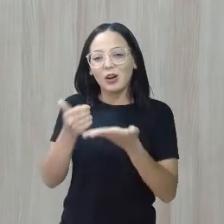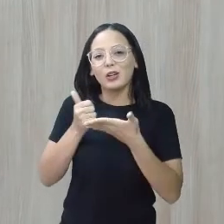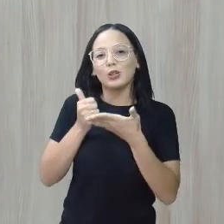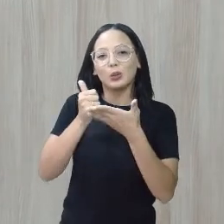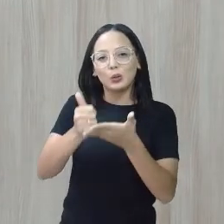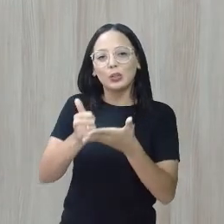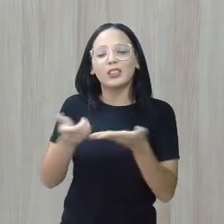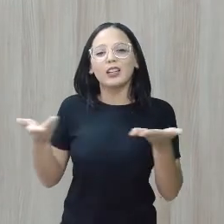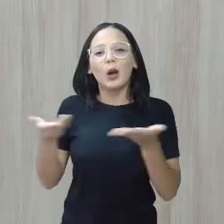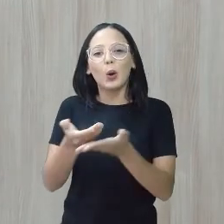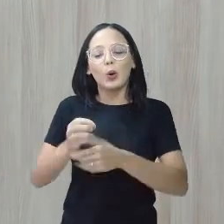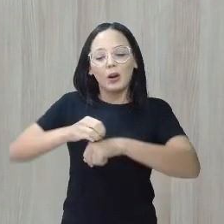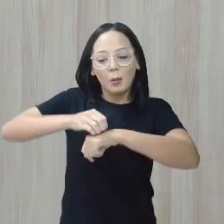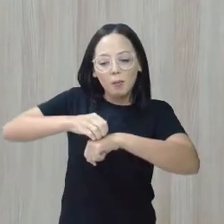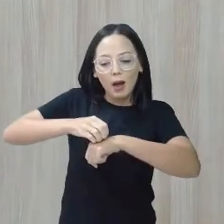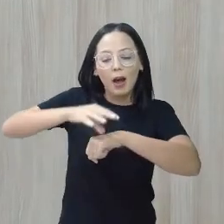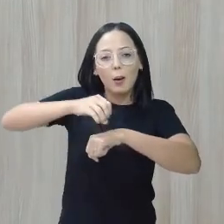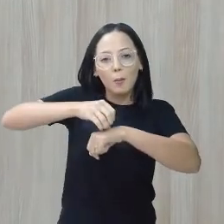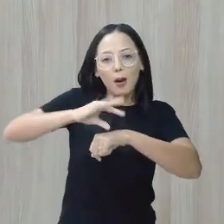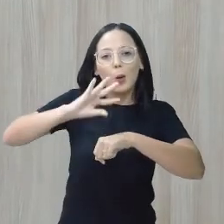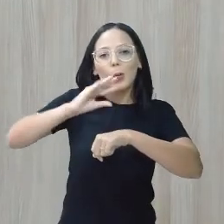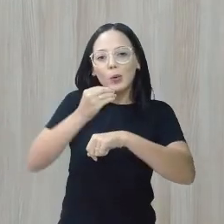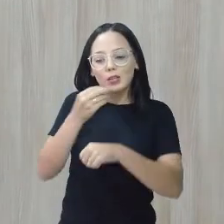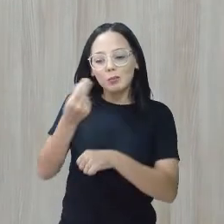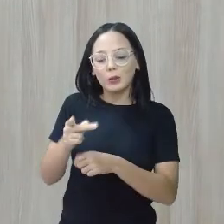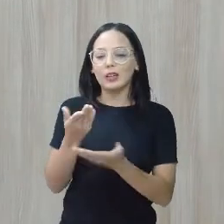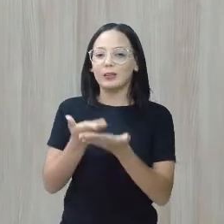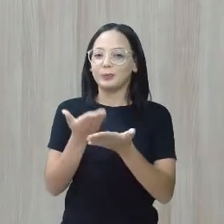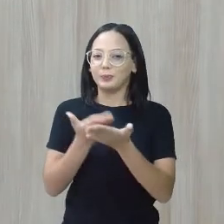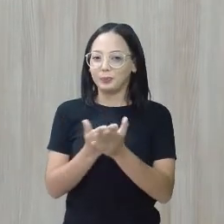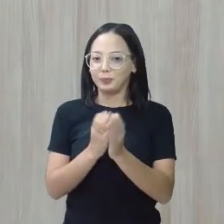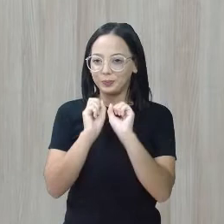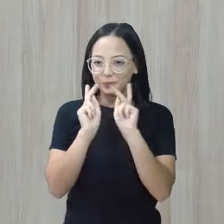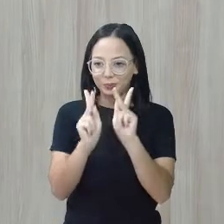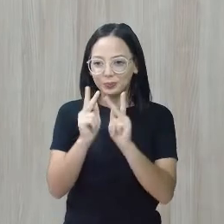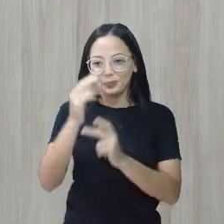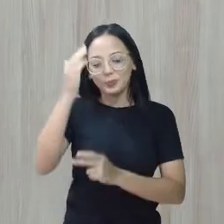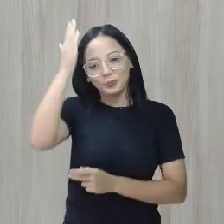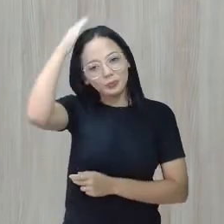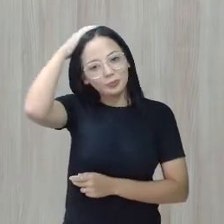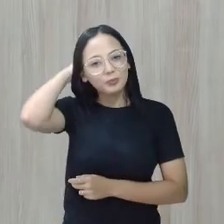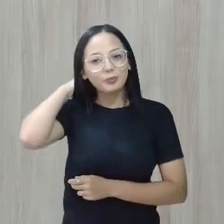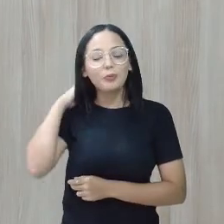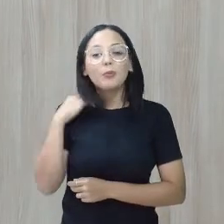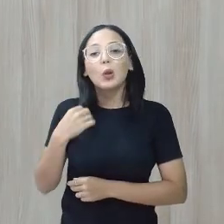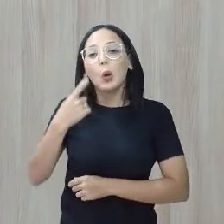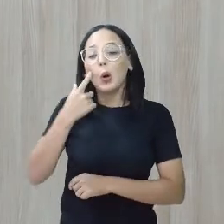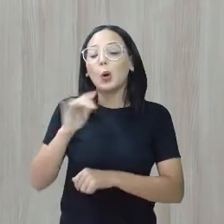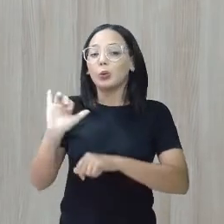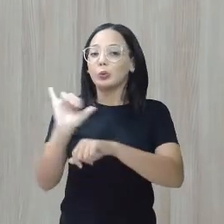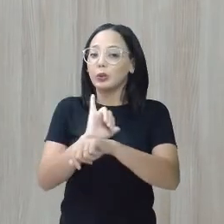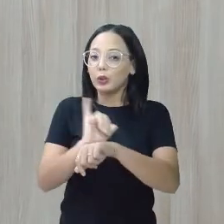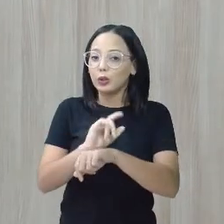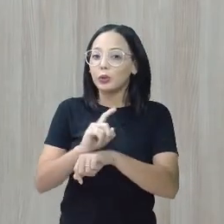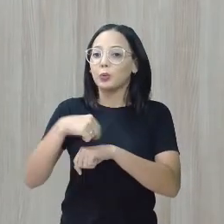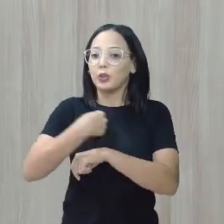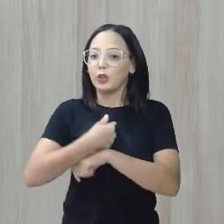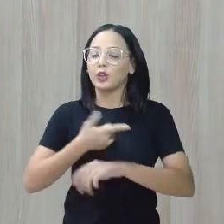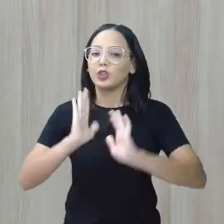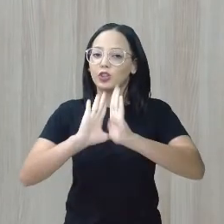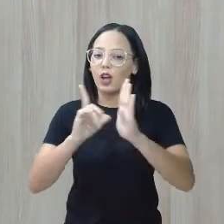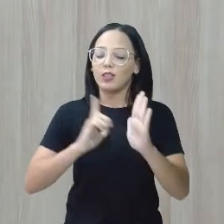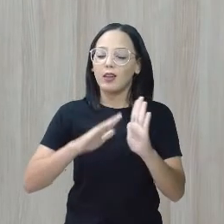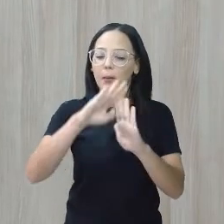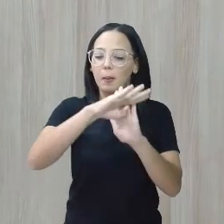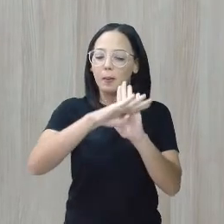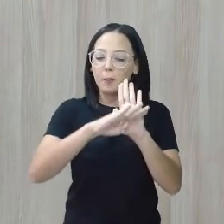a transmitir um pouquinho de conhecimento aqui na nossa aula, tá certo? Ó, lá no YouTube, a gente já tem um histórico, né? A